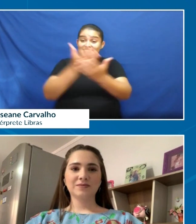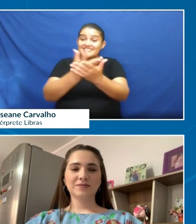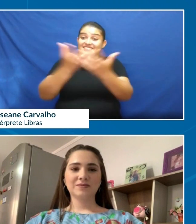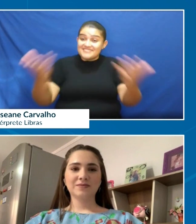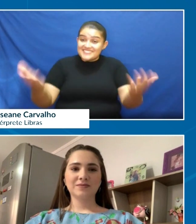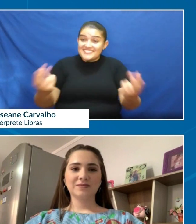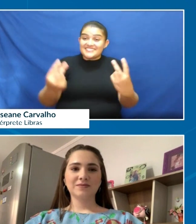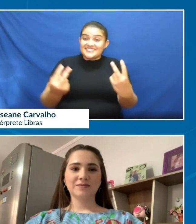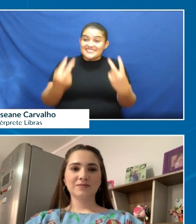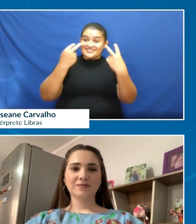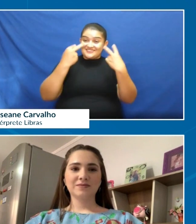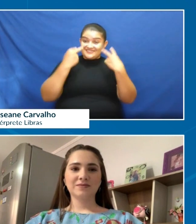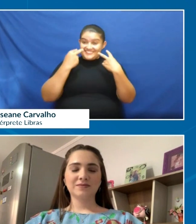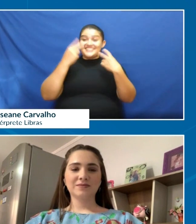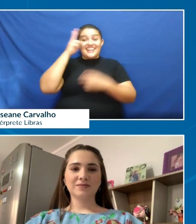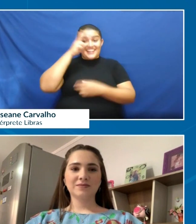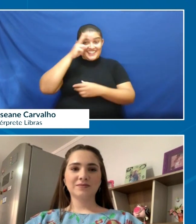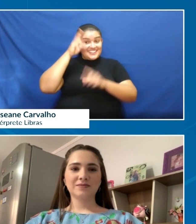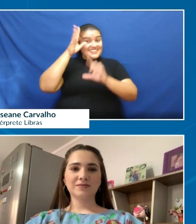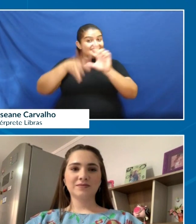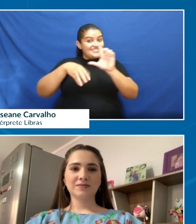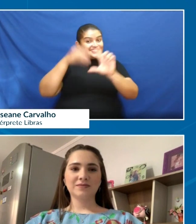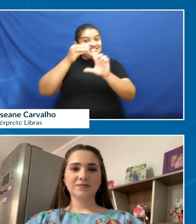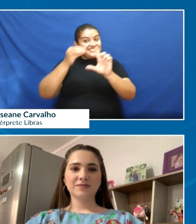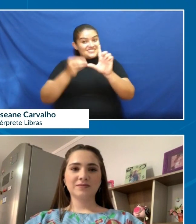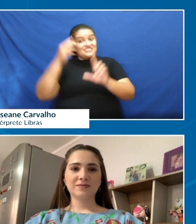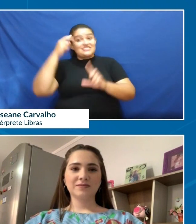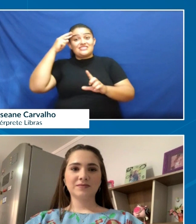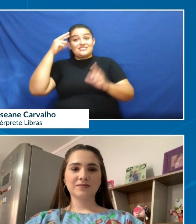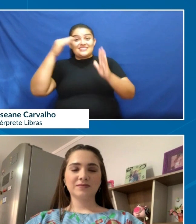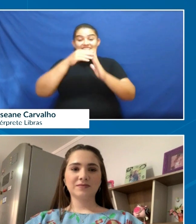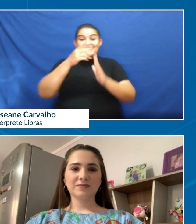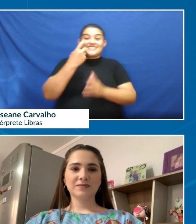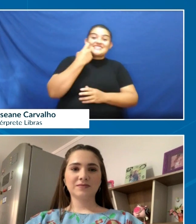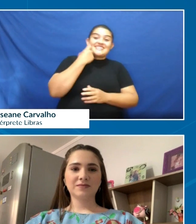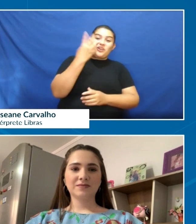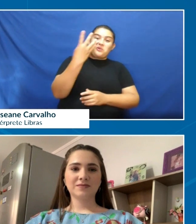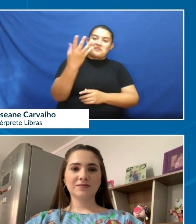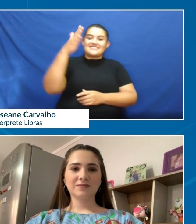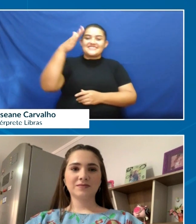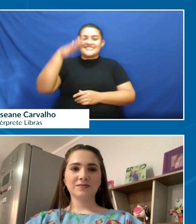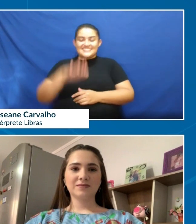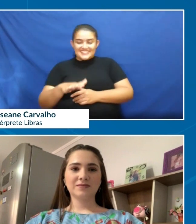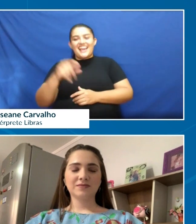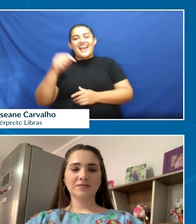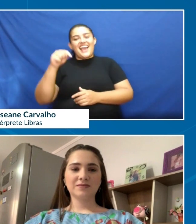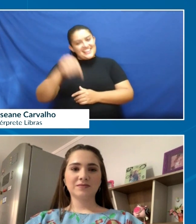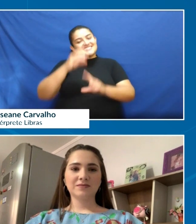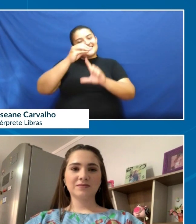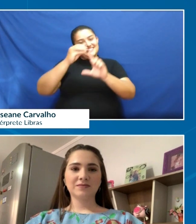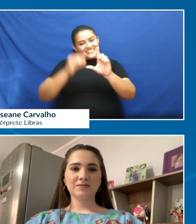aqui, lembrando que Mundo UFG, de segunda a sexta, a partir das 16h,